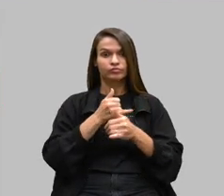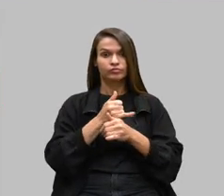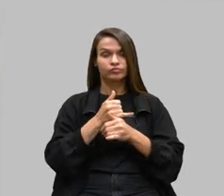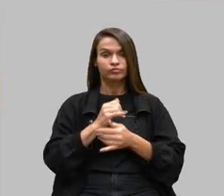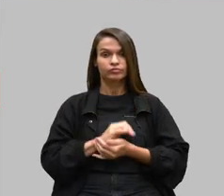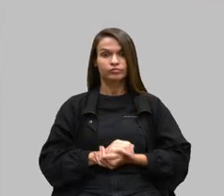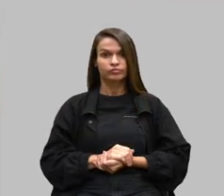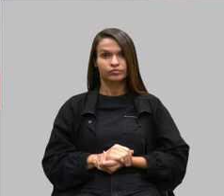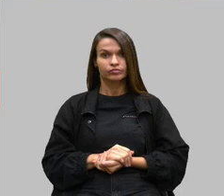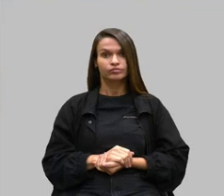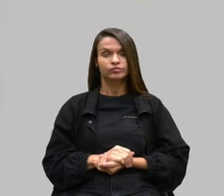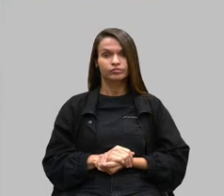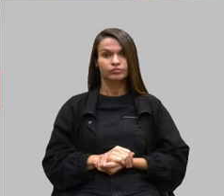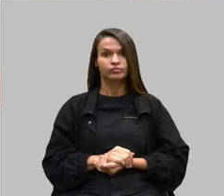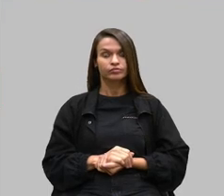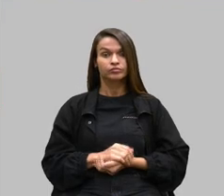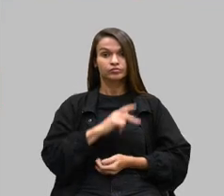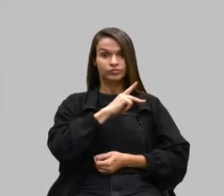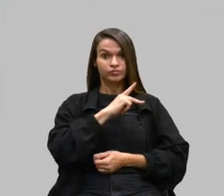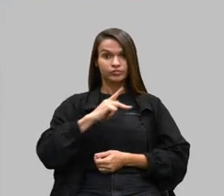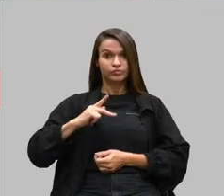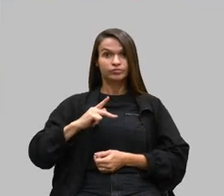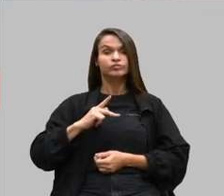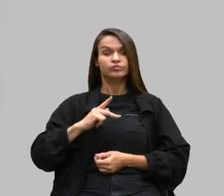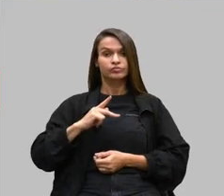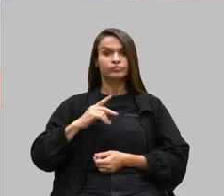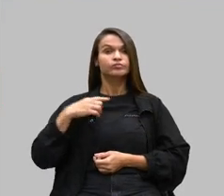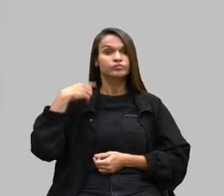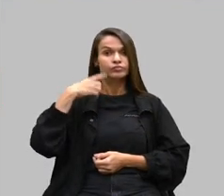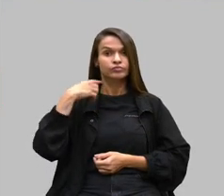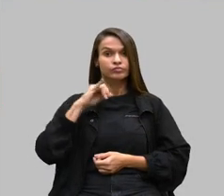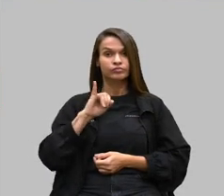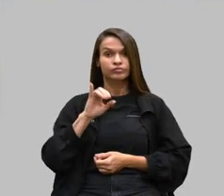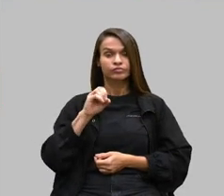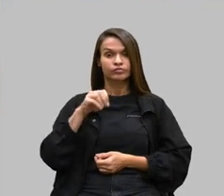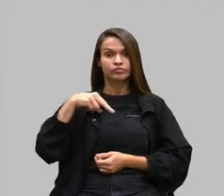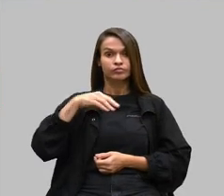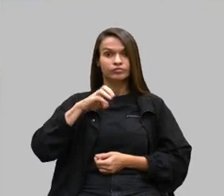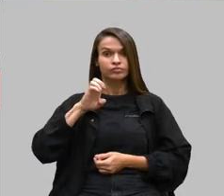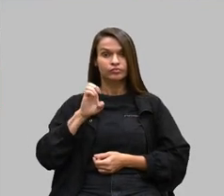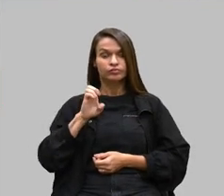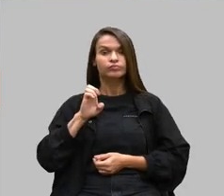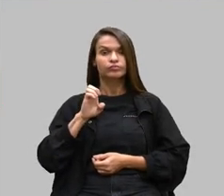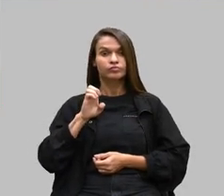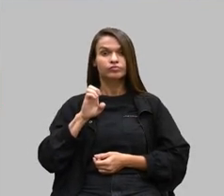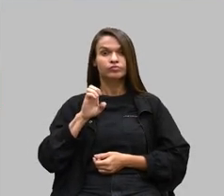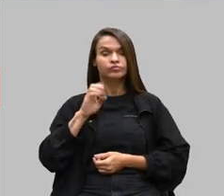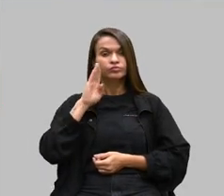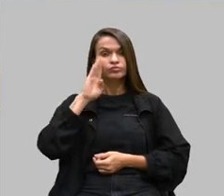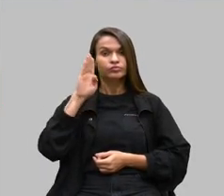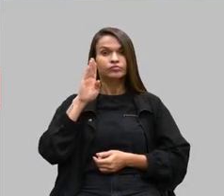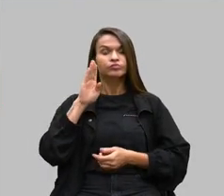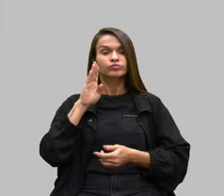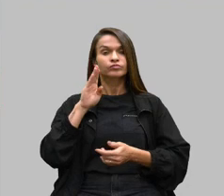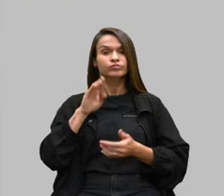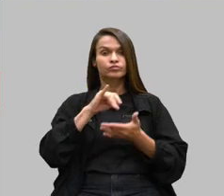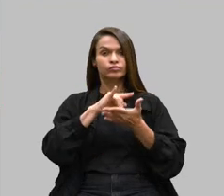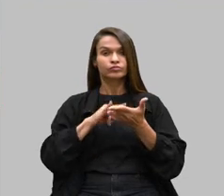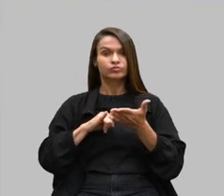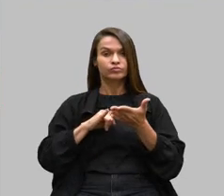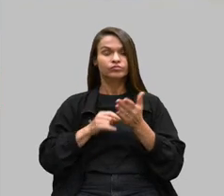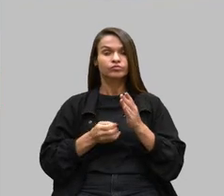online sob a presidência da deputada ion Pinheiro autora do requerimento que deu origem a este